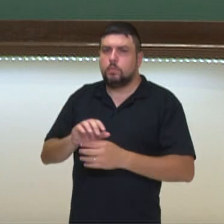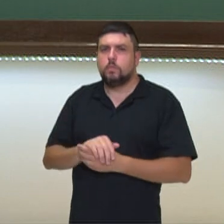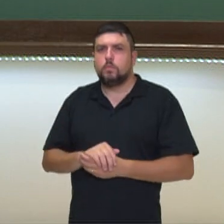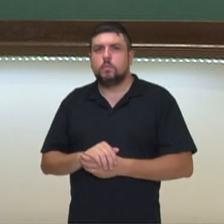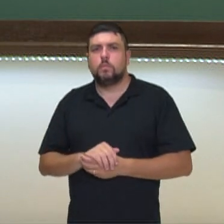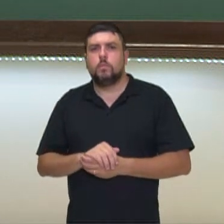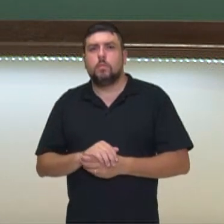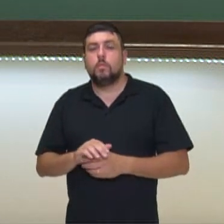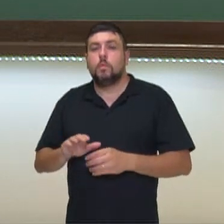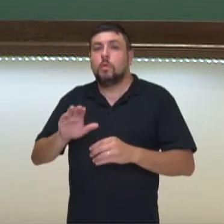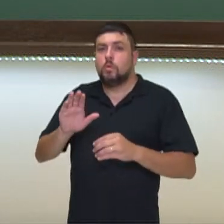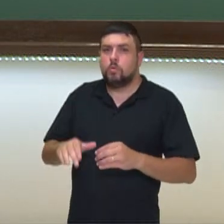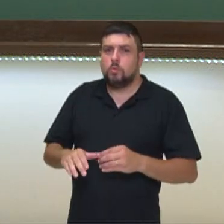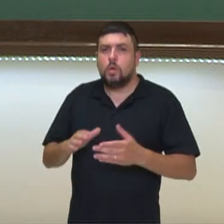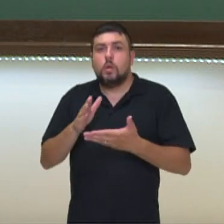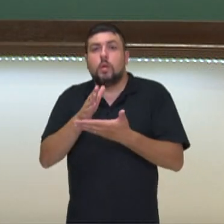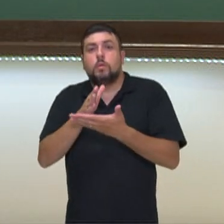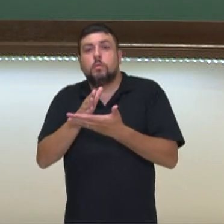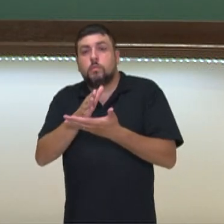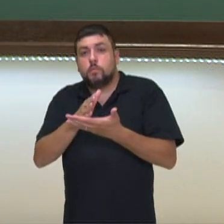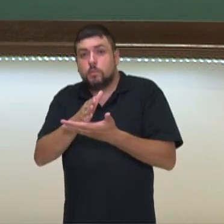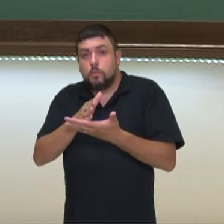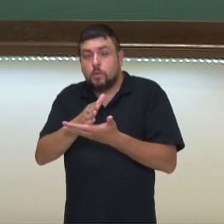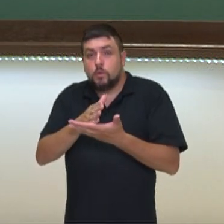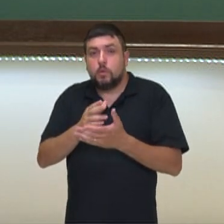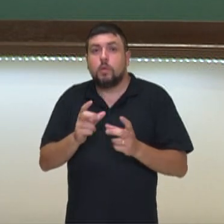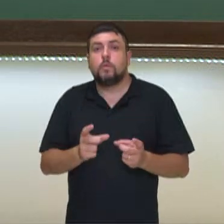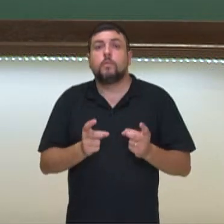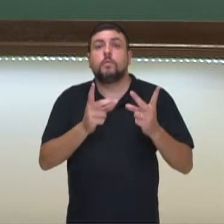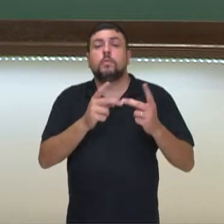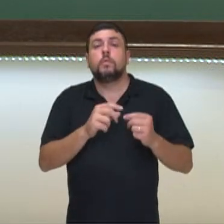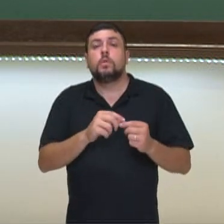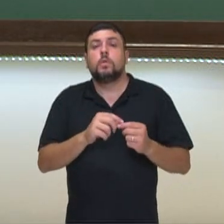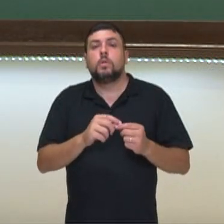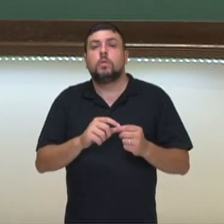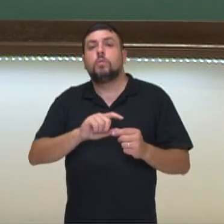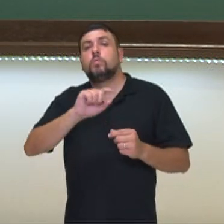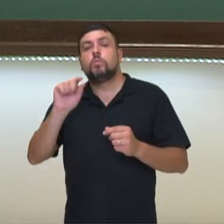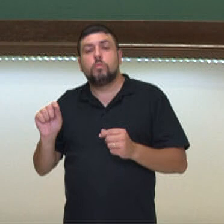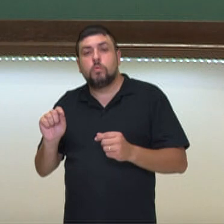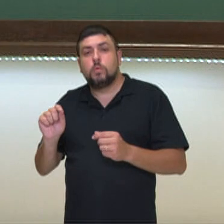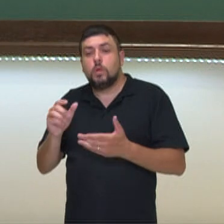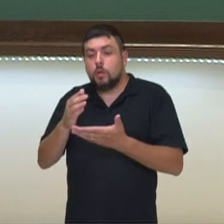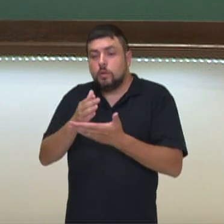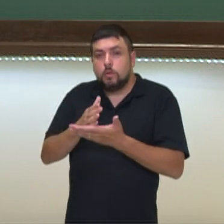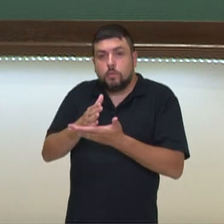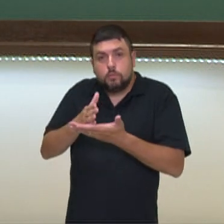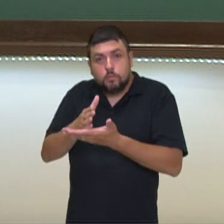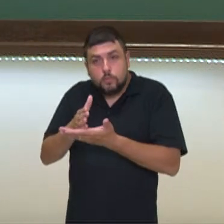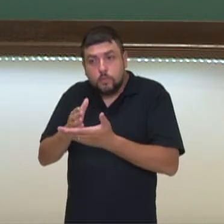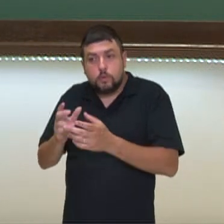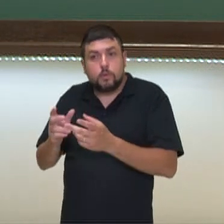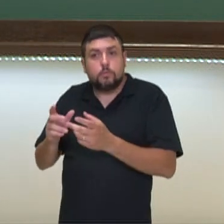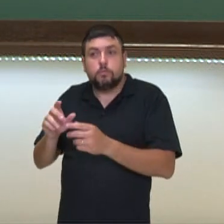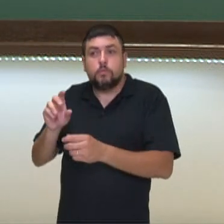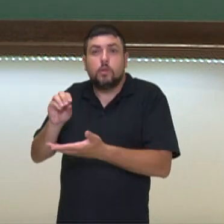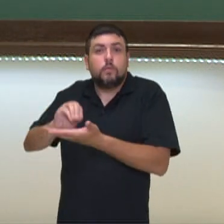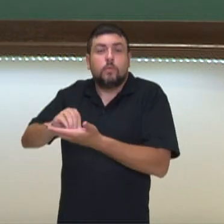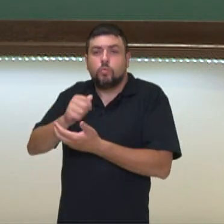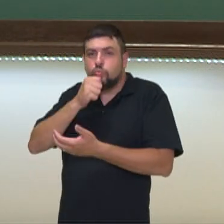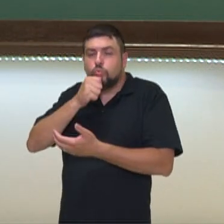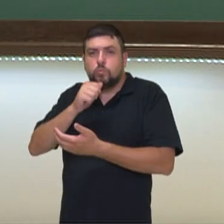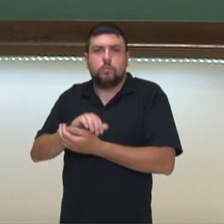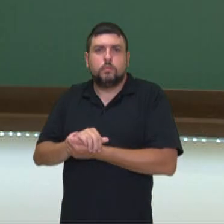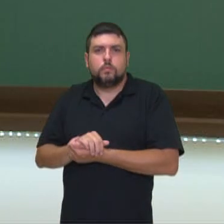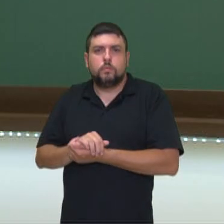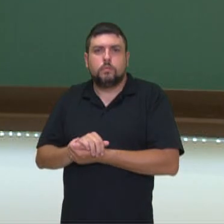e reservados metade dos apartamentos, o que me sobra para vender e para reservar? Metade dos apartamentos. Ou então,